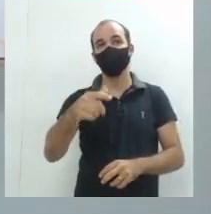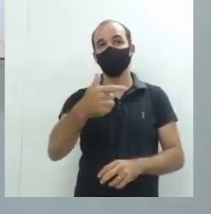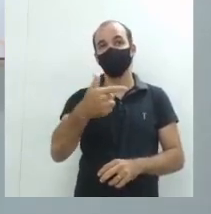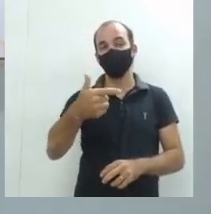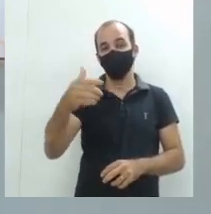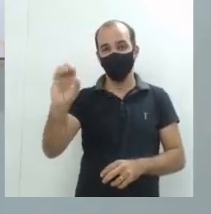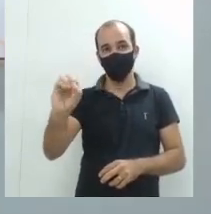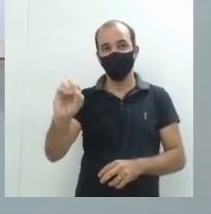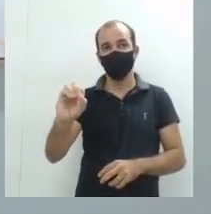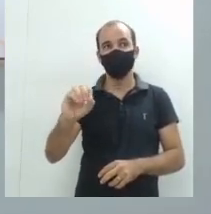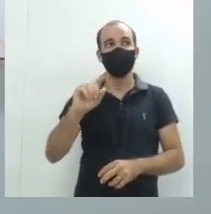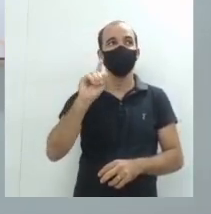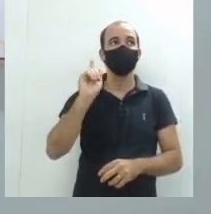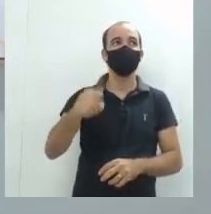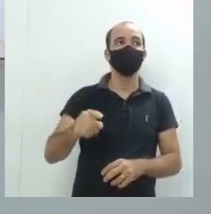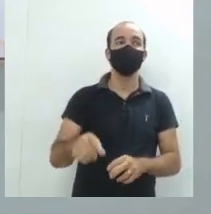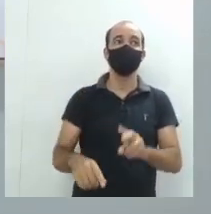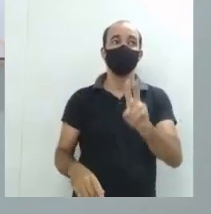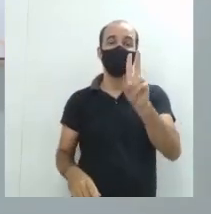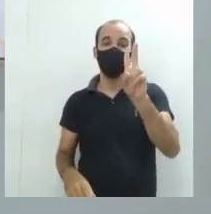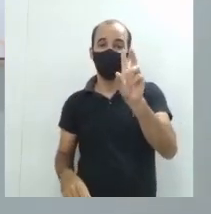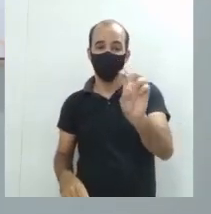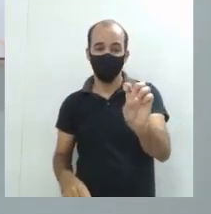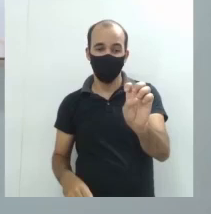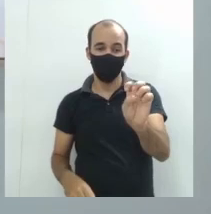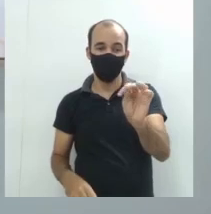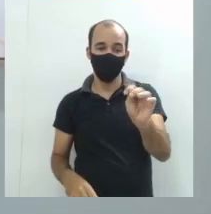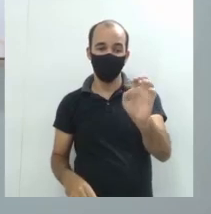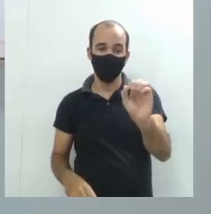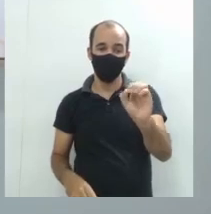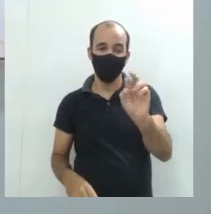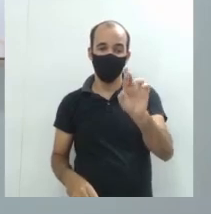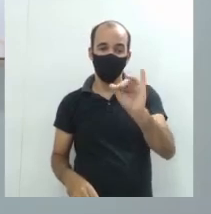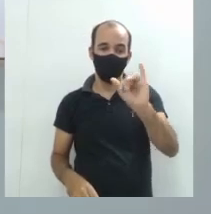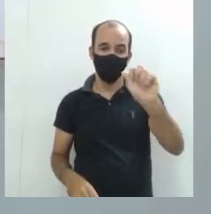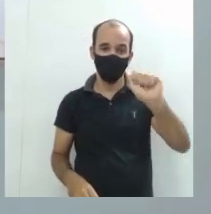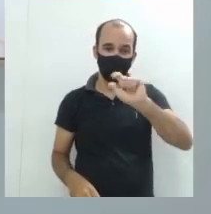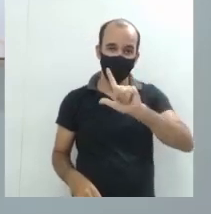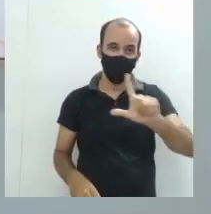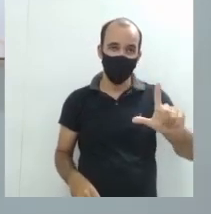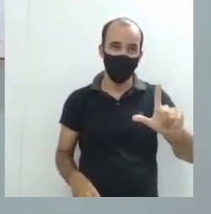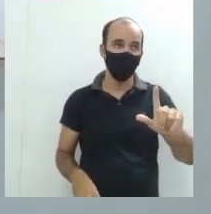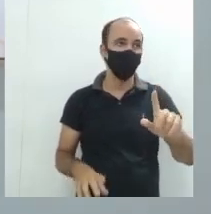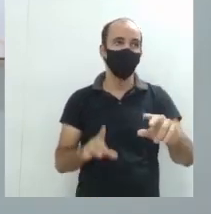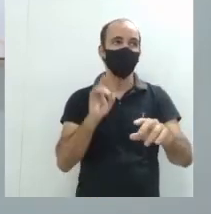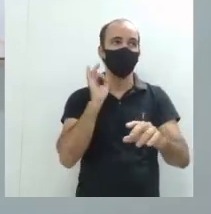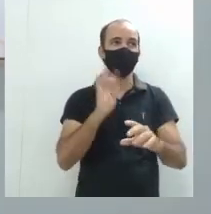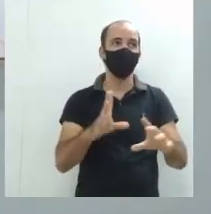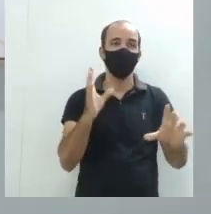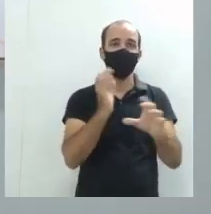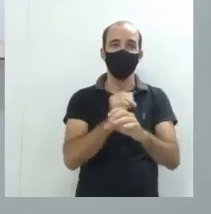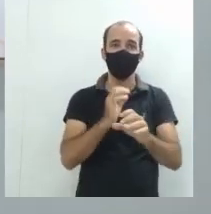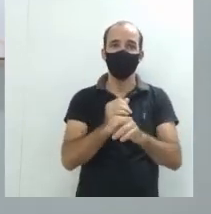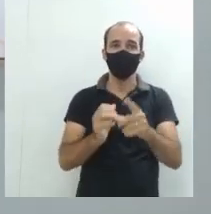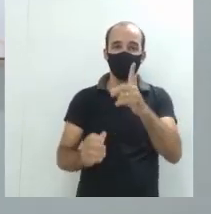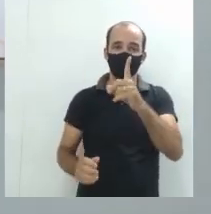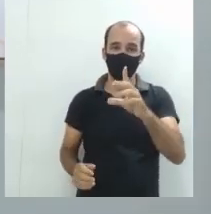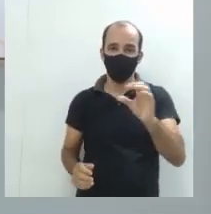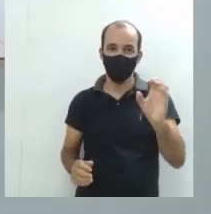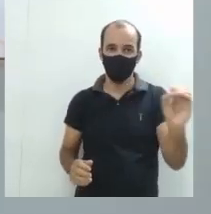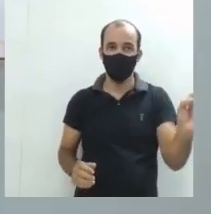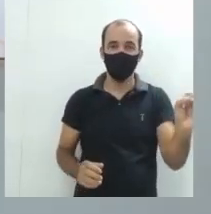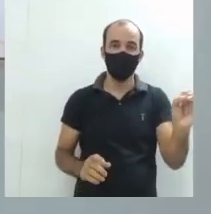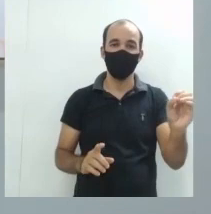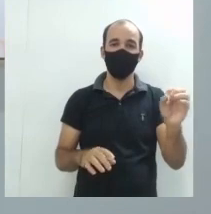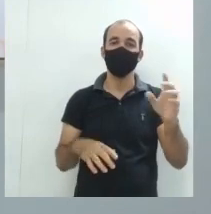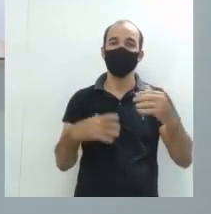foi 100. É como se do ponto de vista escalar, ele vai andar o que percorreu toda a trajetória. Então,